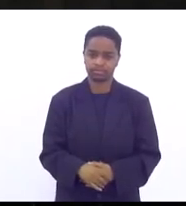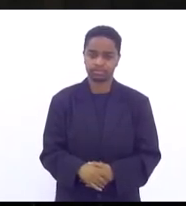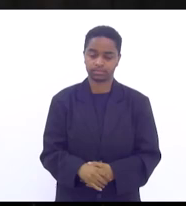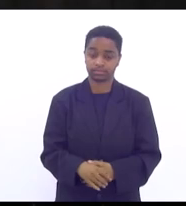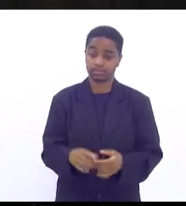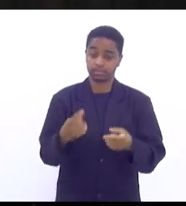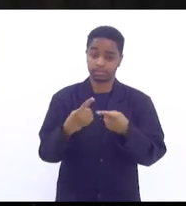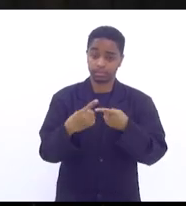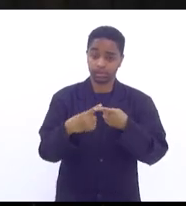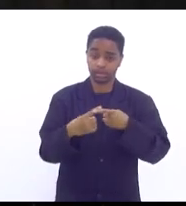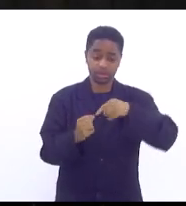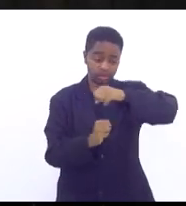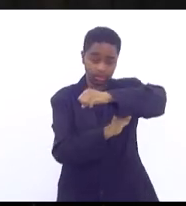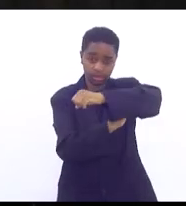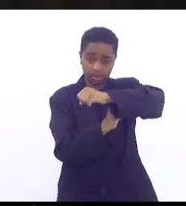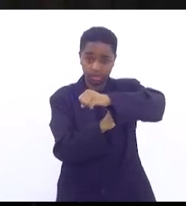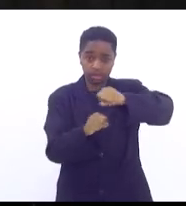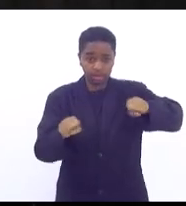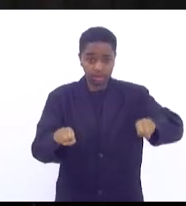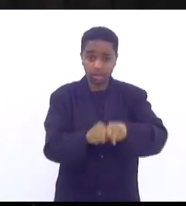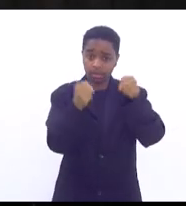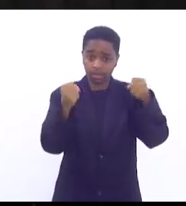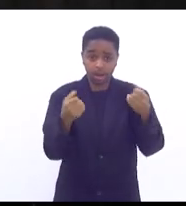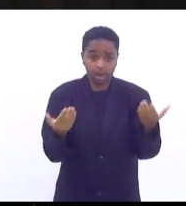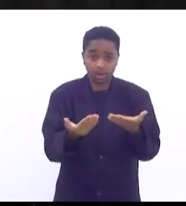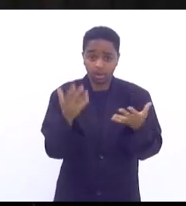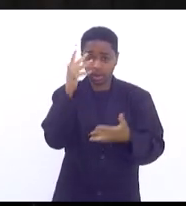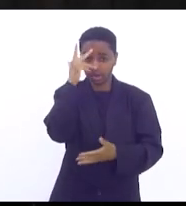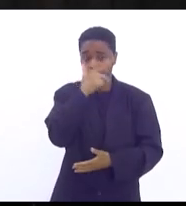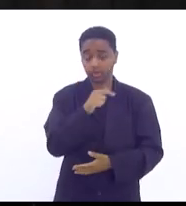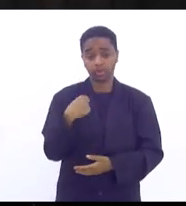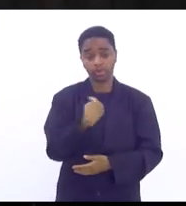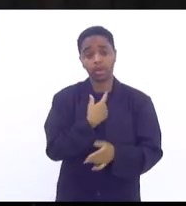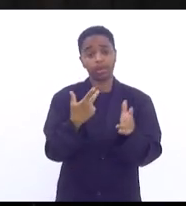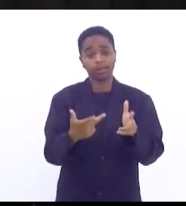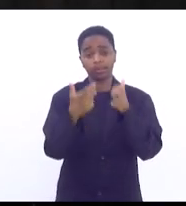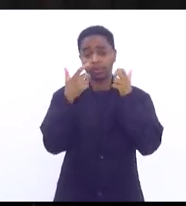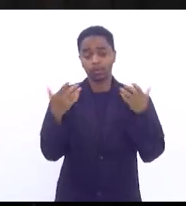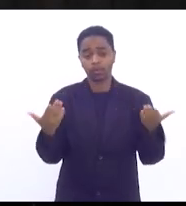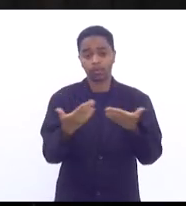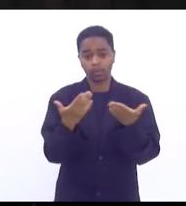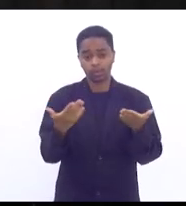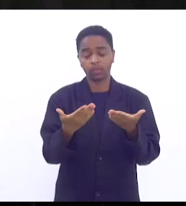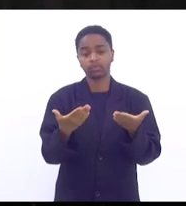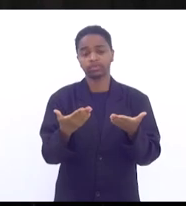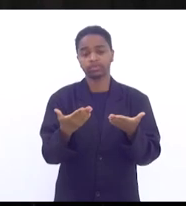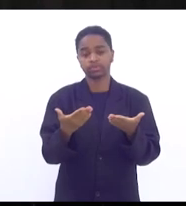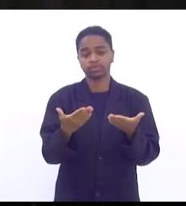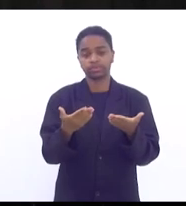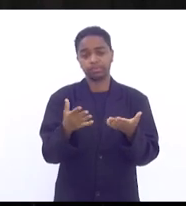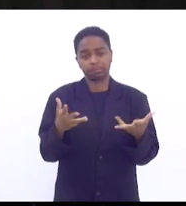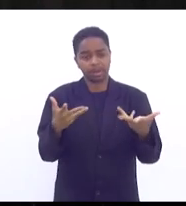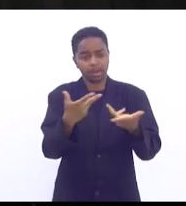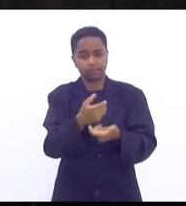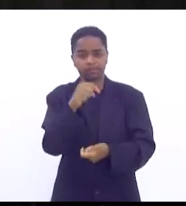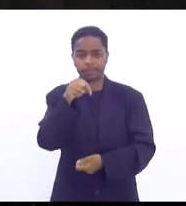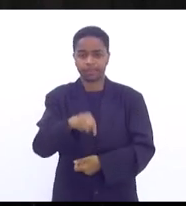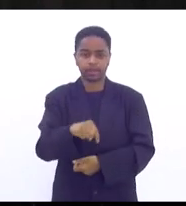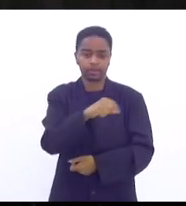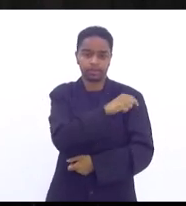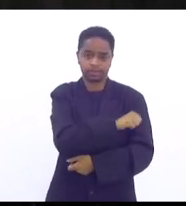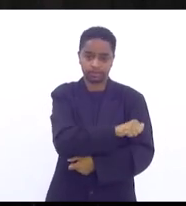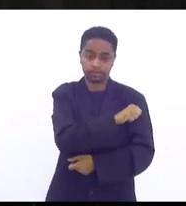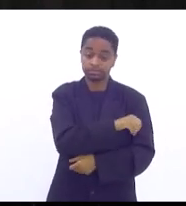Derrubar a Perimetral e essa beleza que a gente tem hoje, que é o Porto Maravilha, uma maravilha aquilo ali. Então,